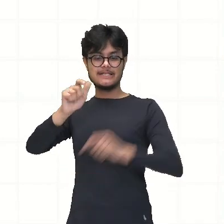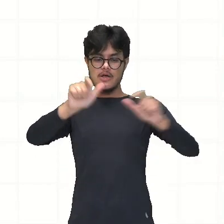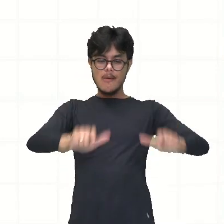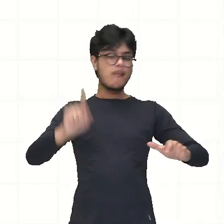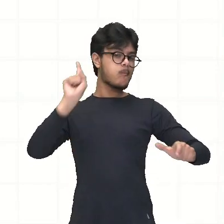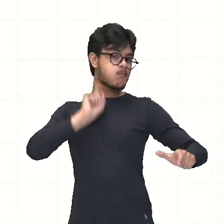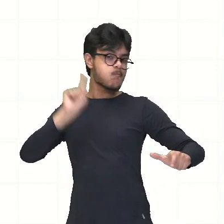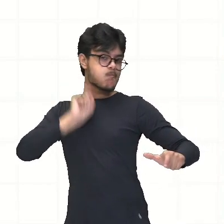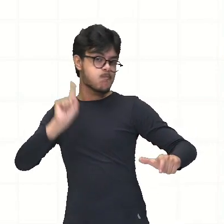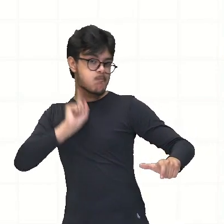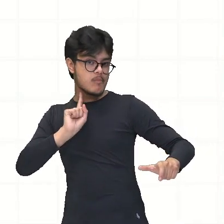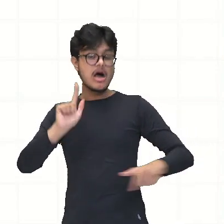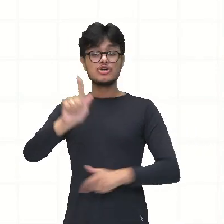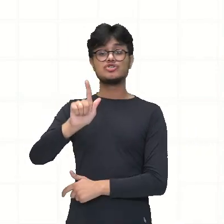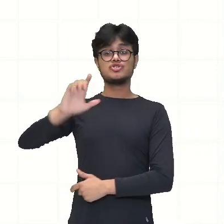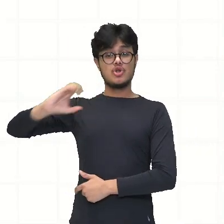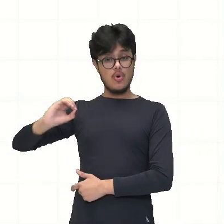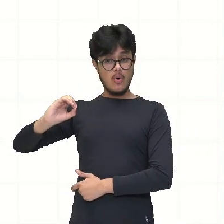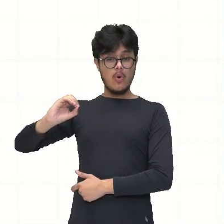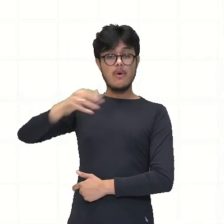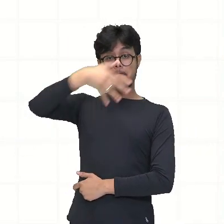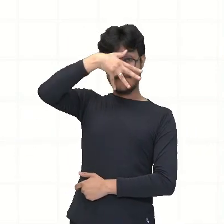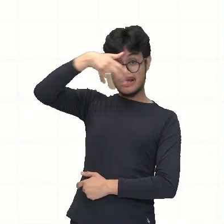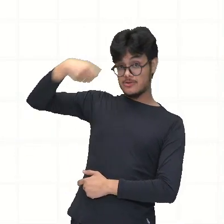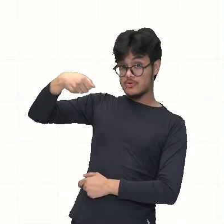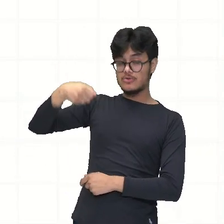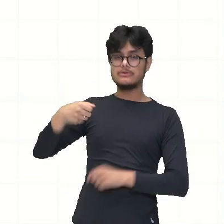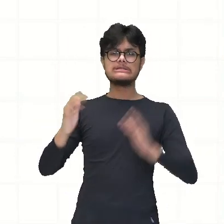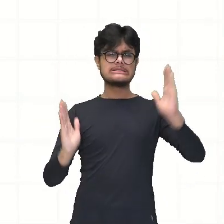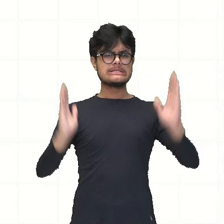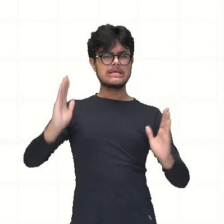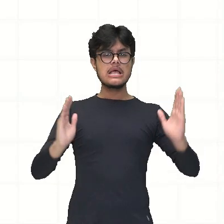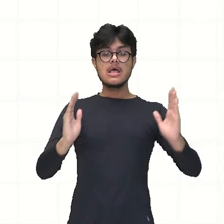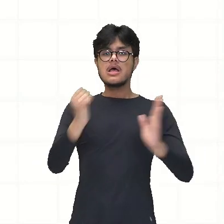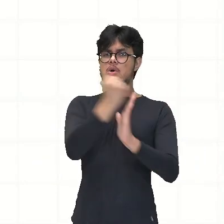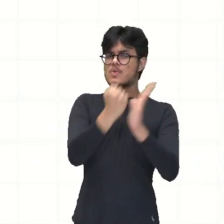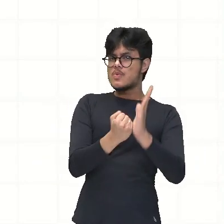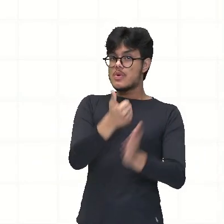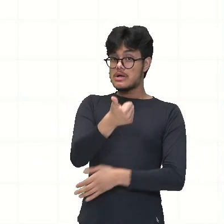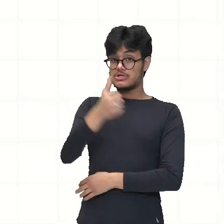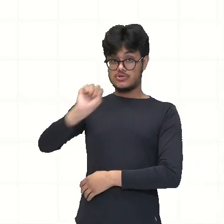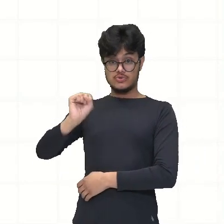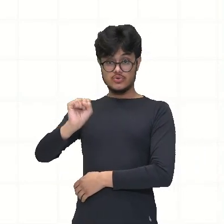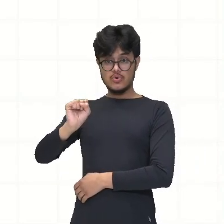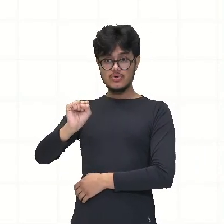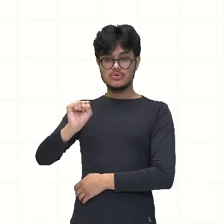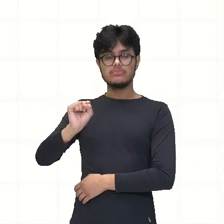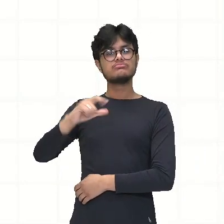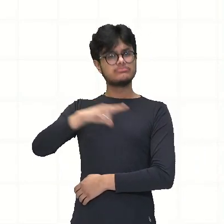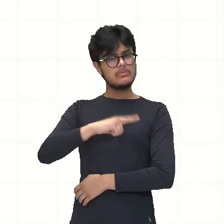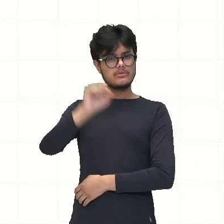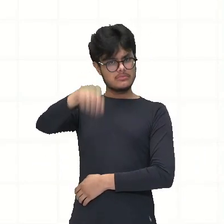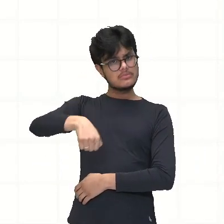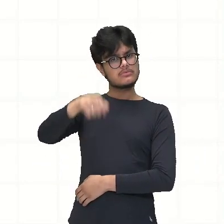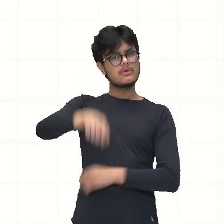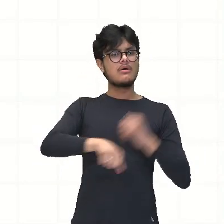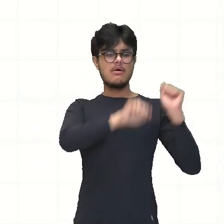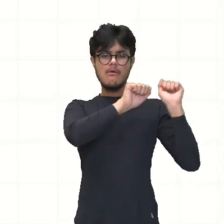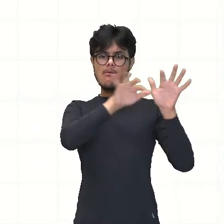em Goiás, em Mato Grosso, durante o século XVIII, aí a gente vai observar esse fluxo migratório,